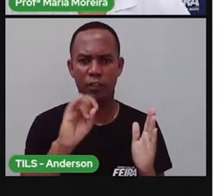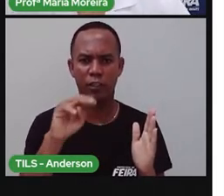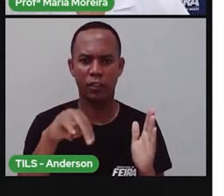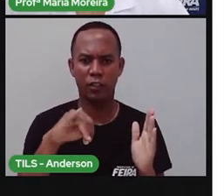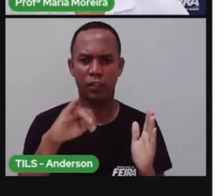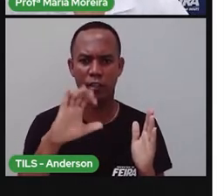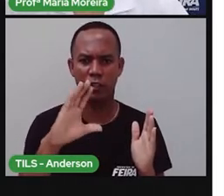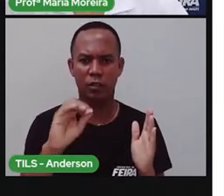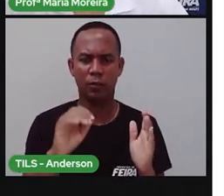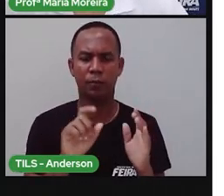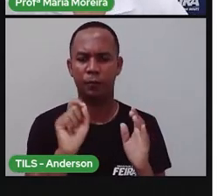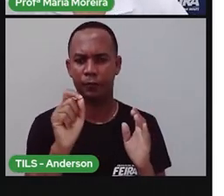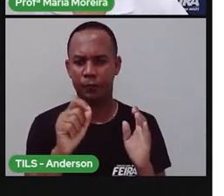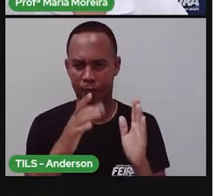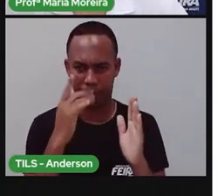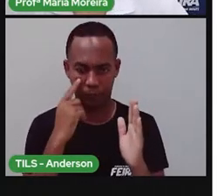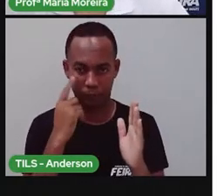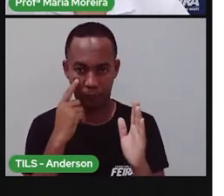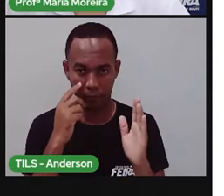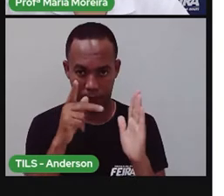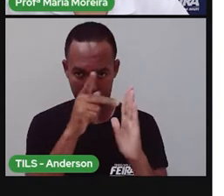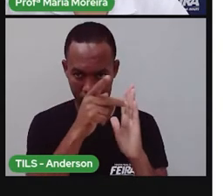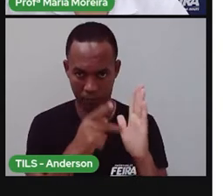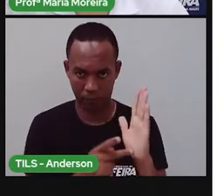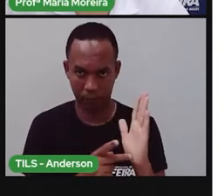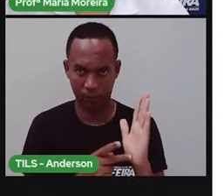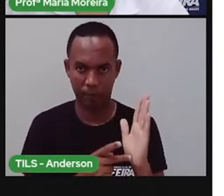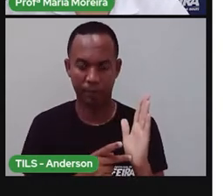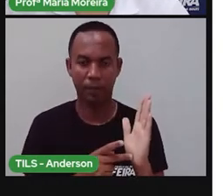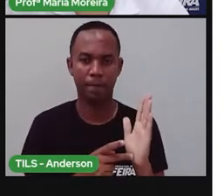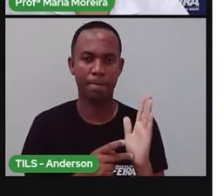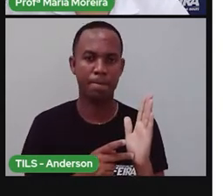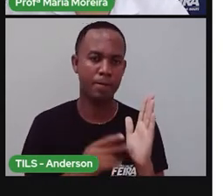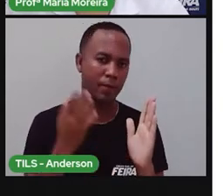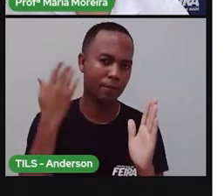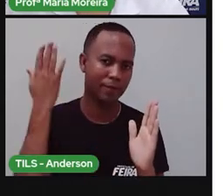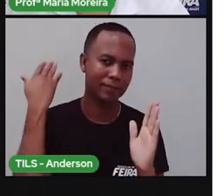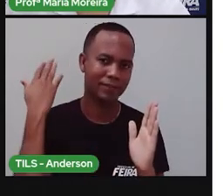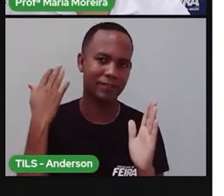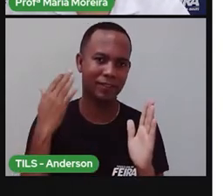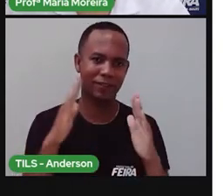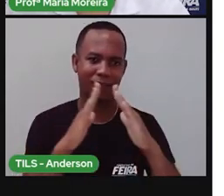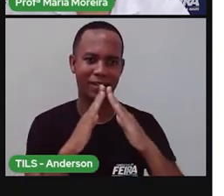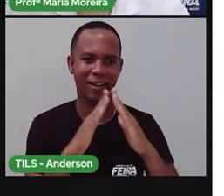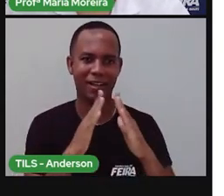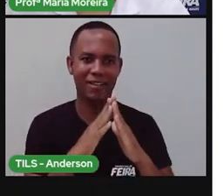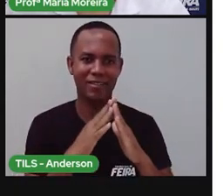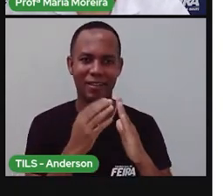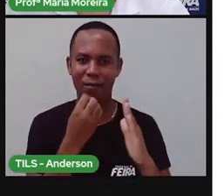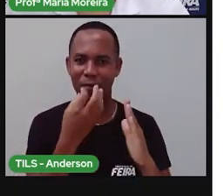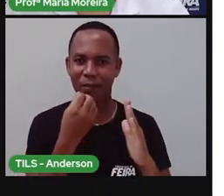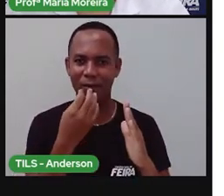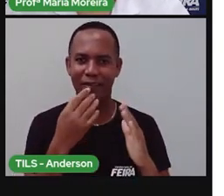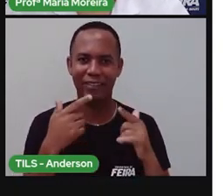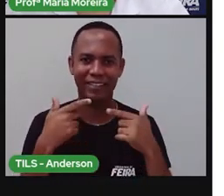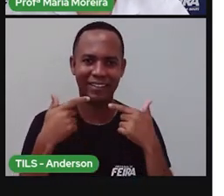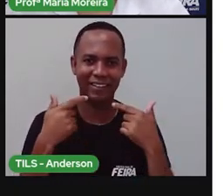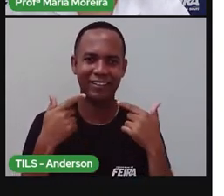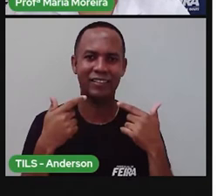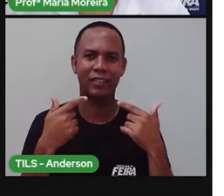Era uma casa muito engraçada. Não tinha teto,